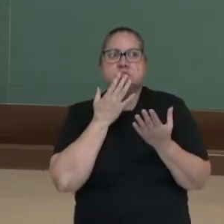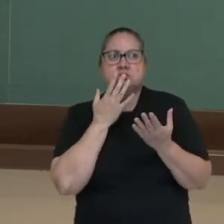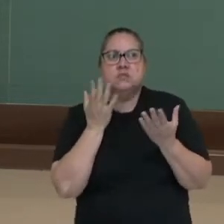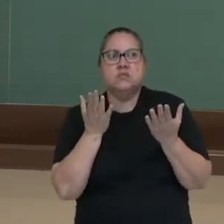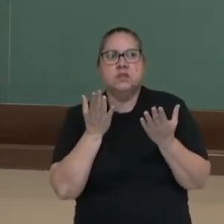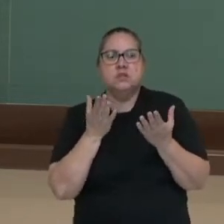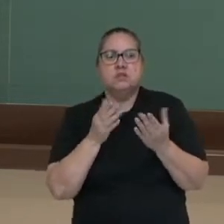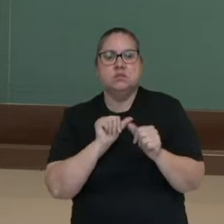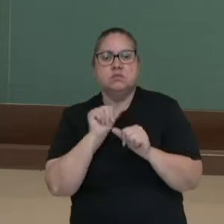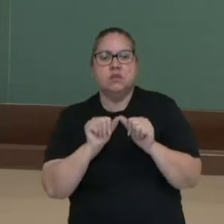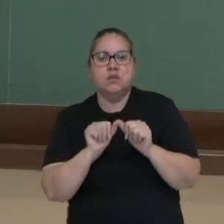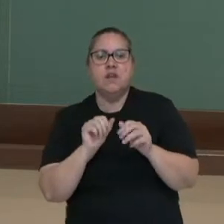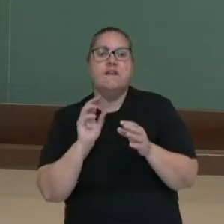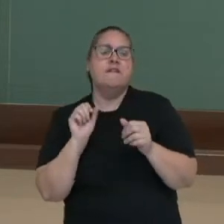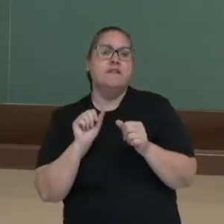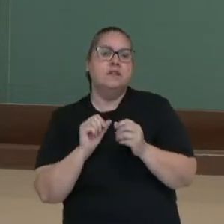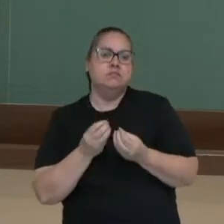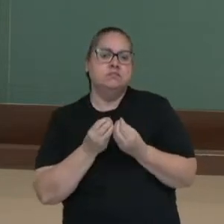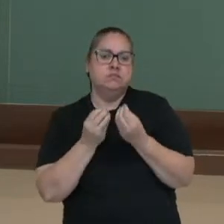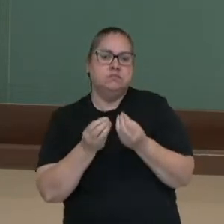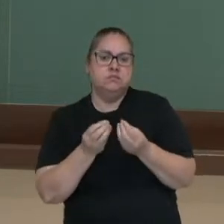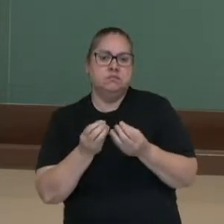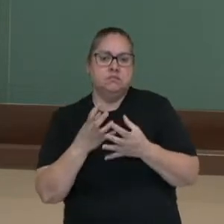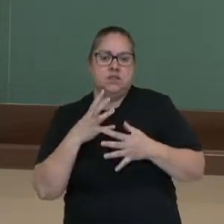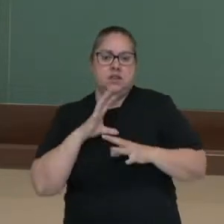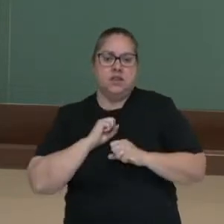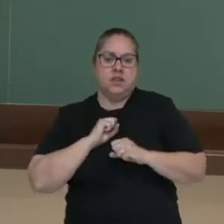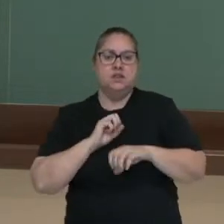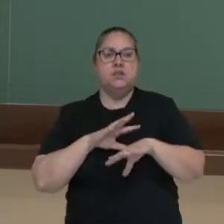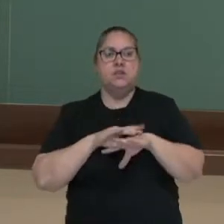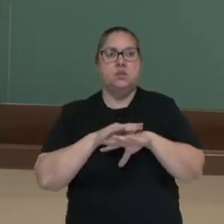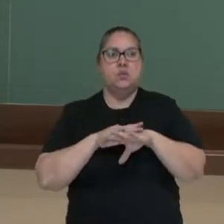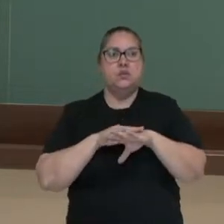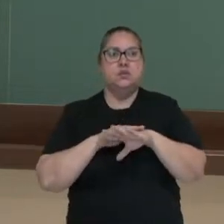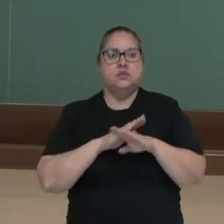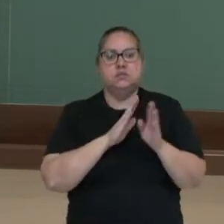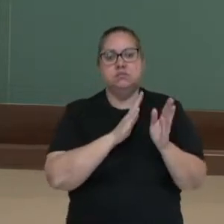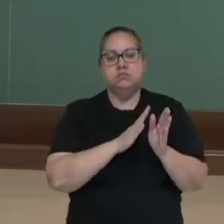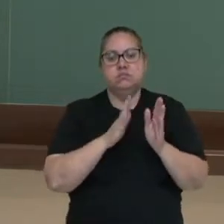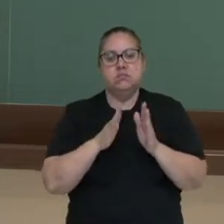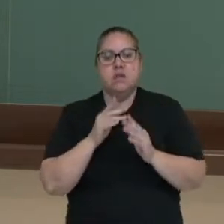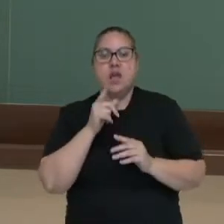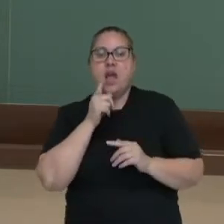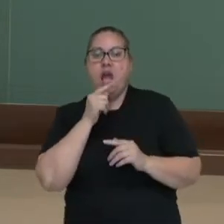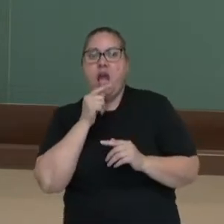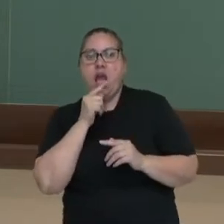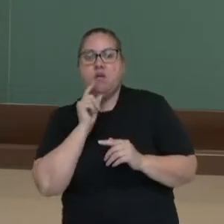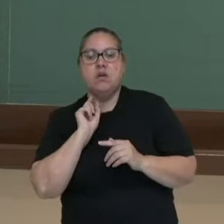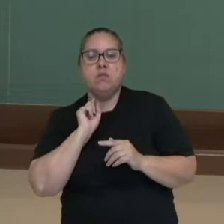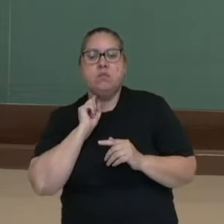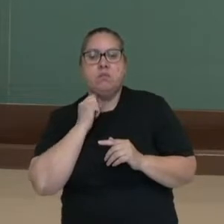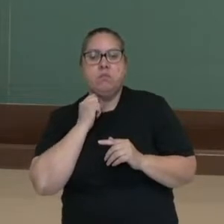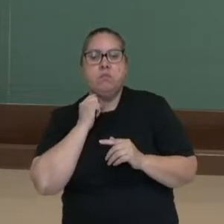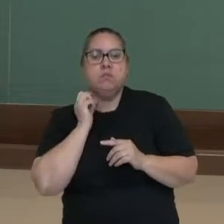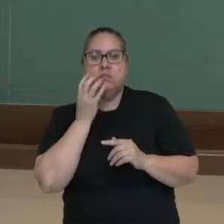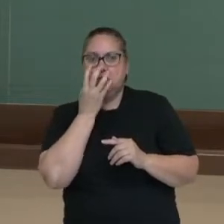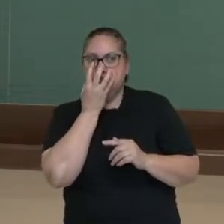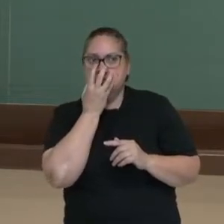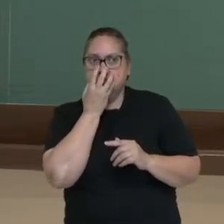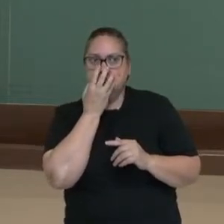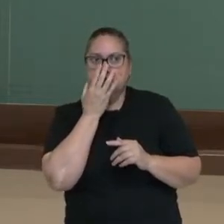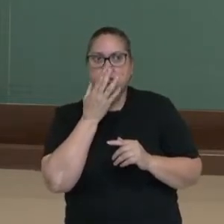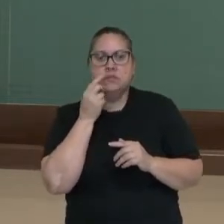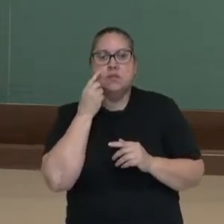alteração vá provocar doenças. Então aí a gente classifica como uma água poluída, né? E